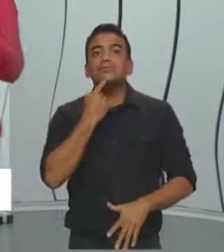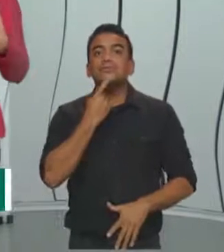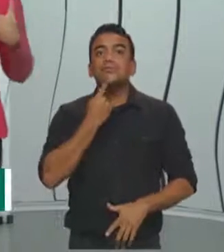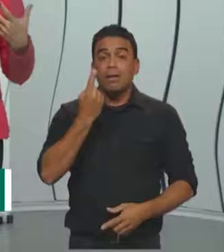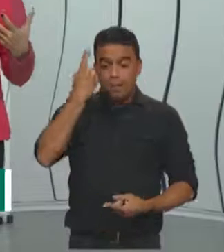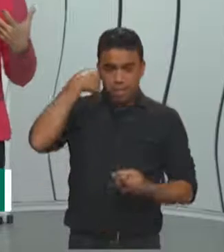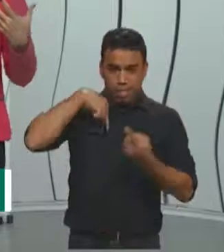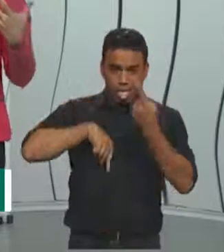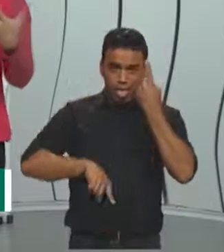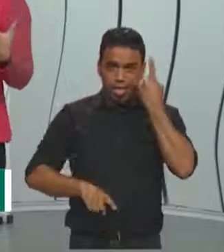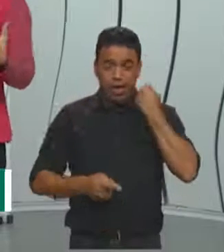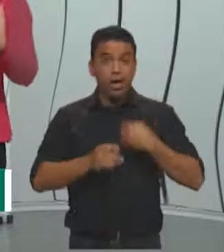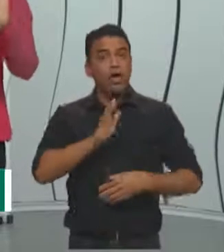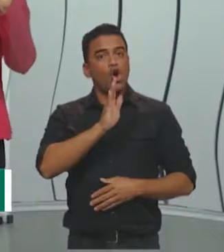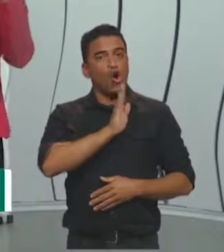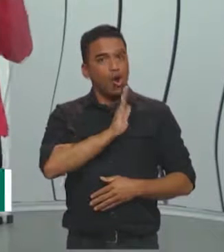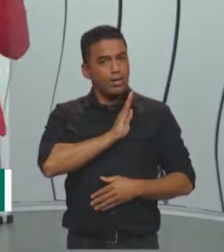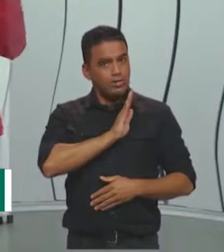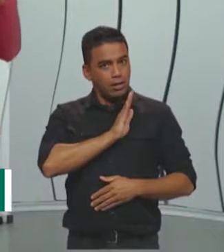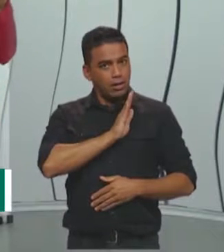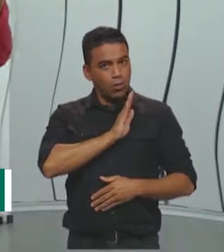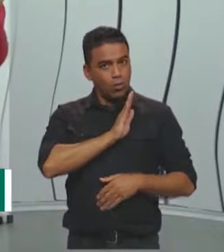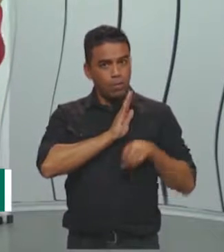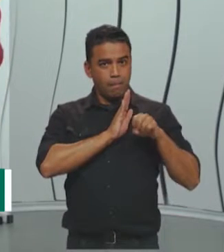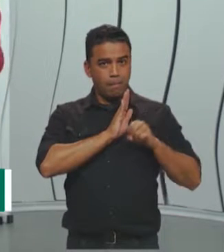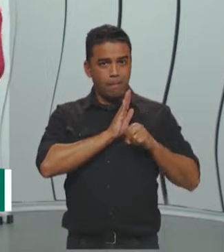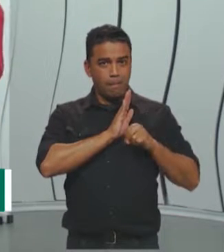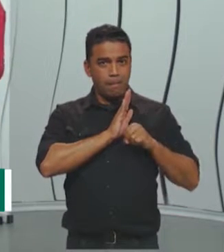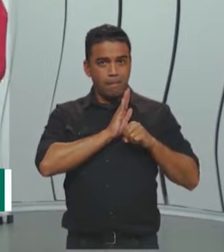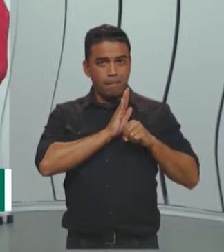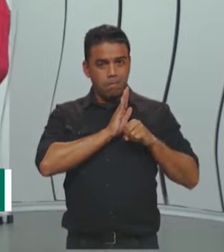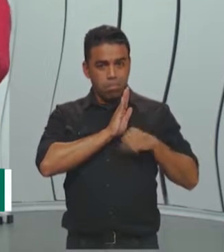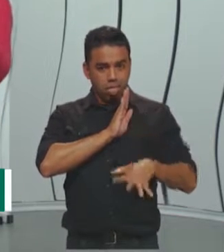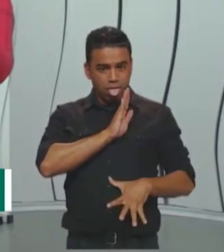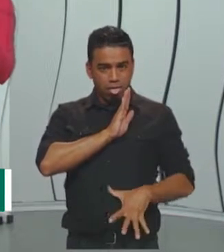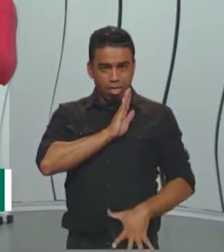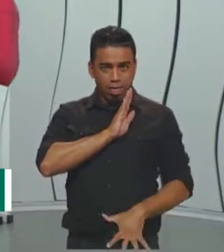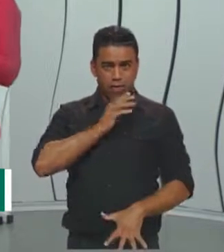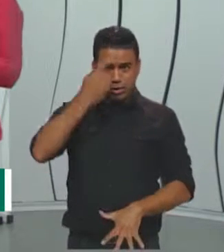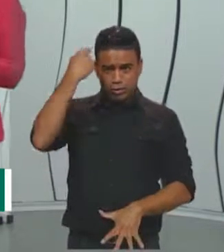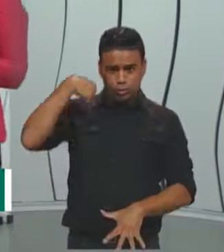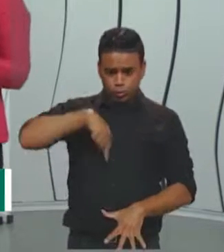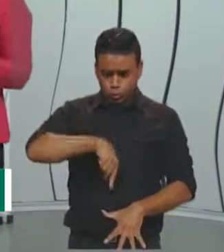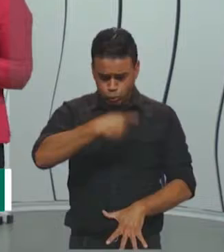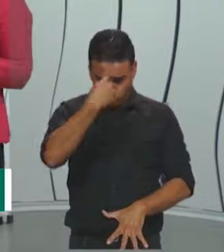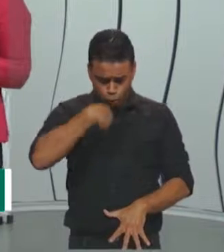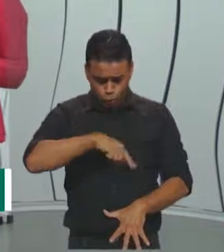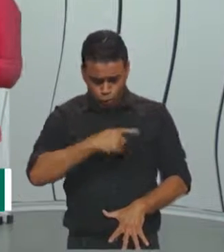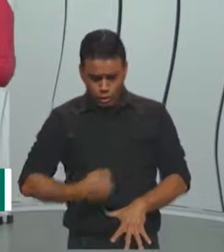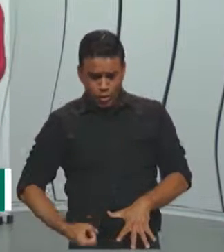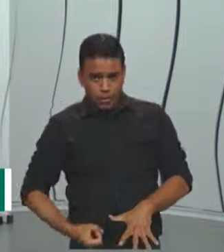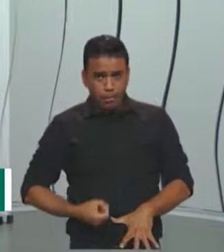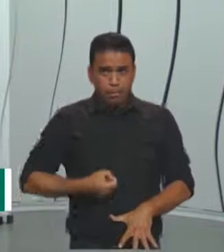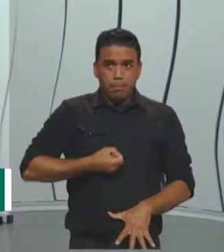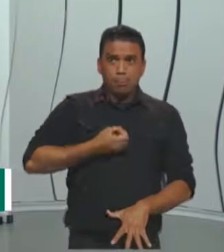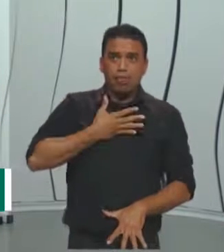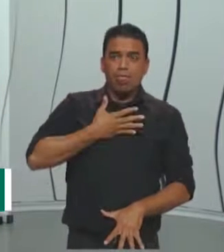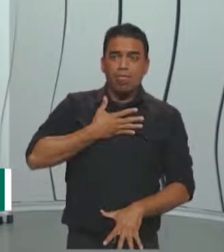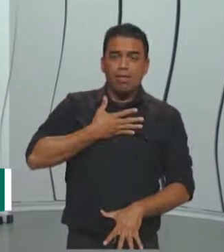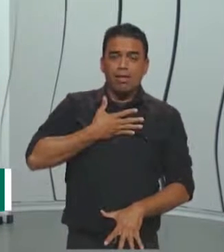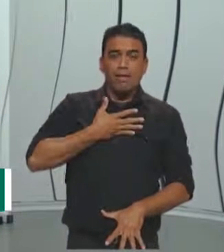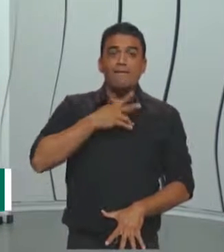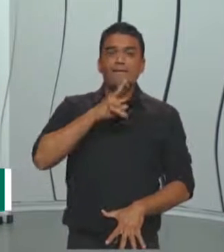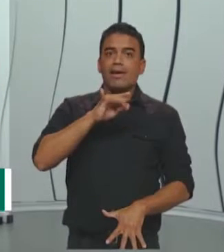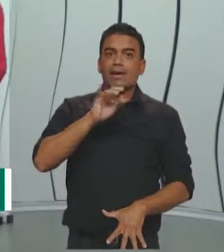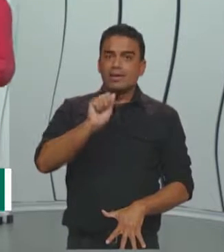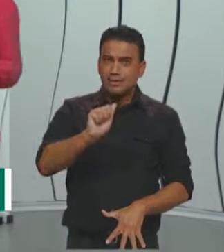sempre sai do coração para as partes do corpo e retorna ao coração pelas